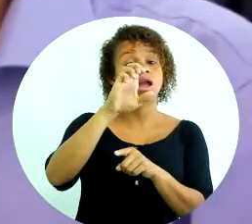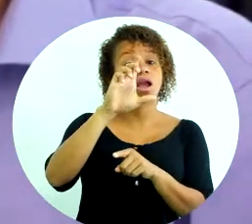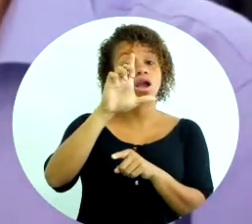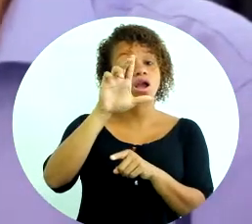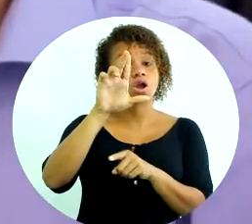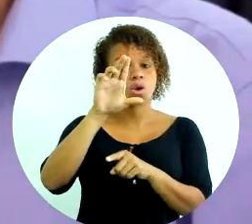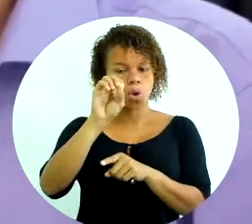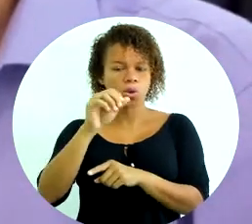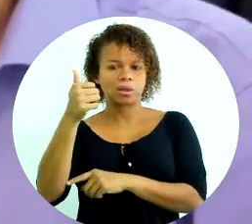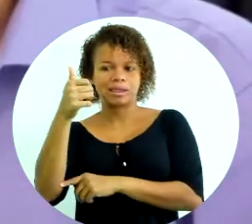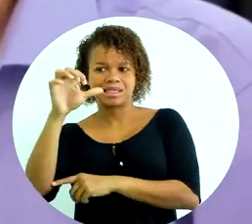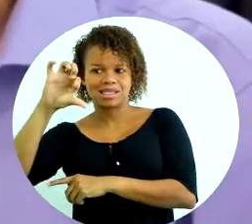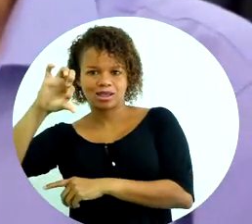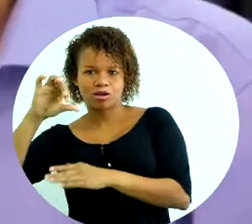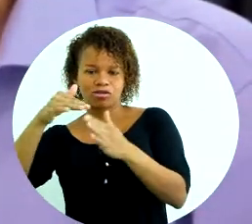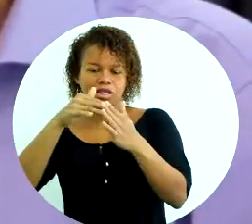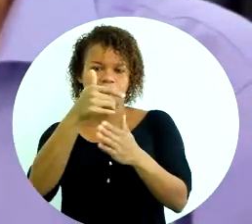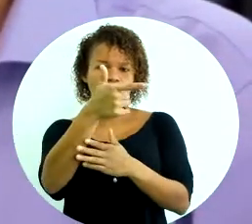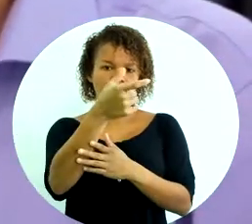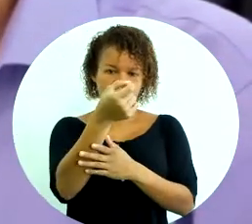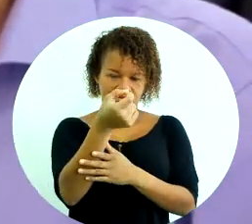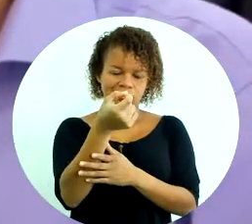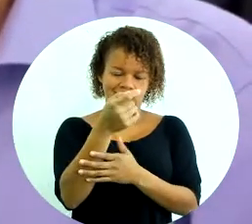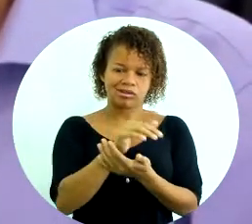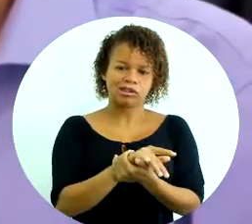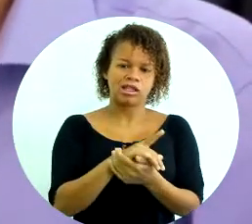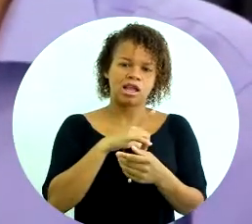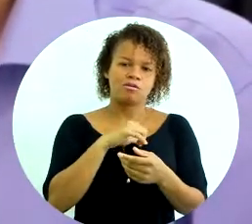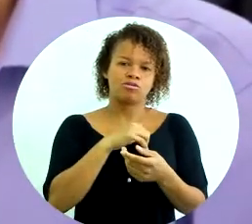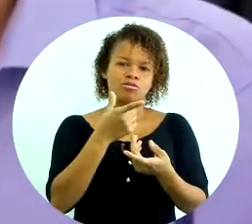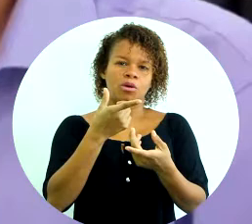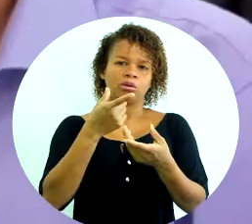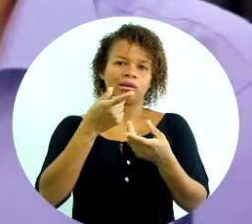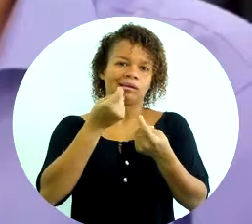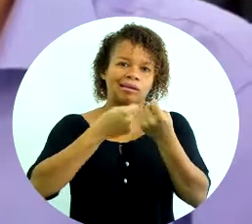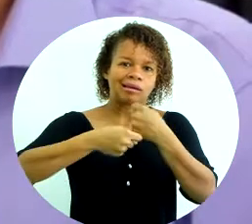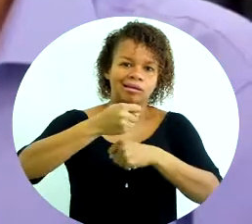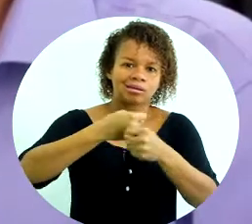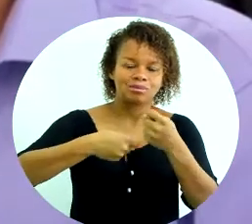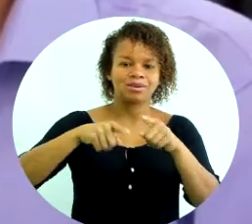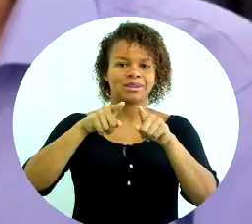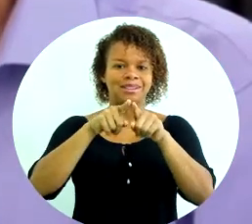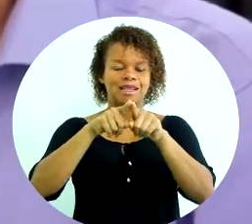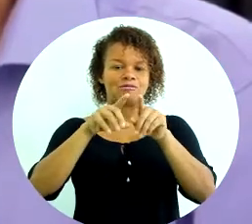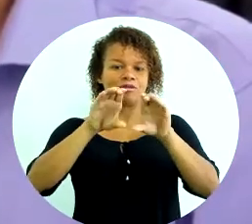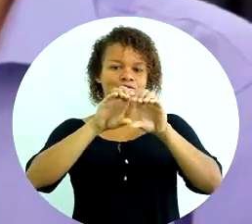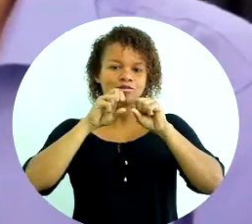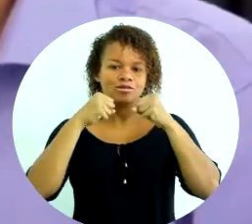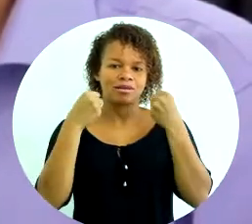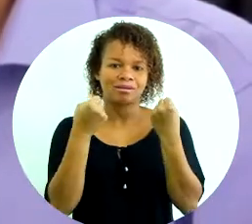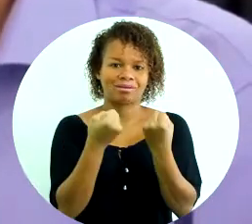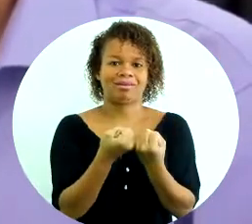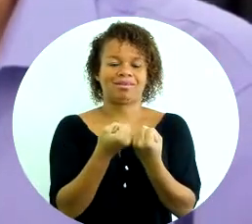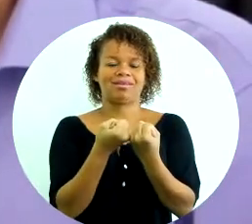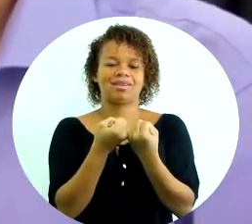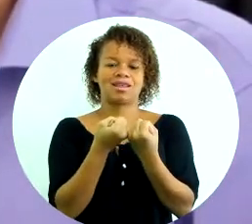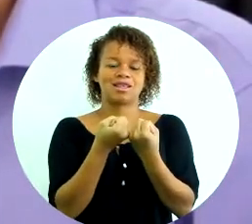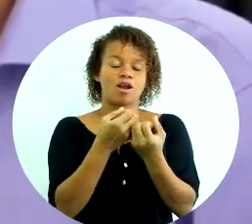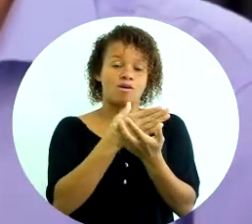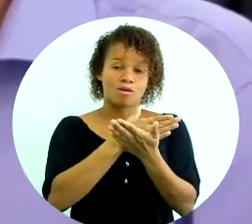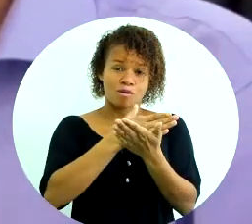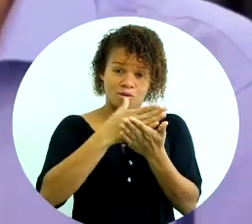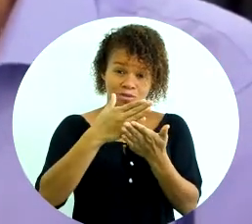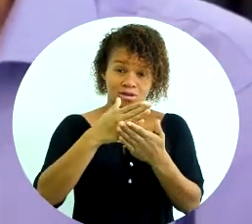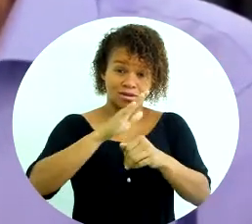século XX, temos a consolidação do modo de produção capitalista e da sociedade capitalista